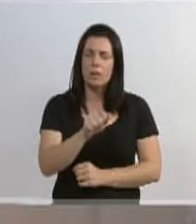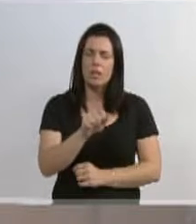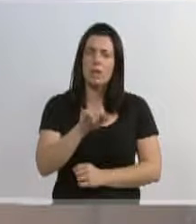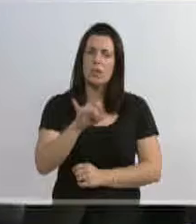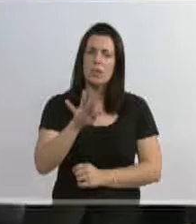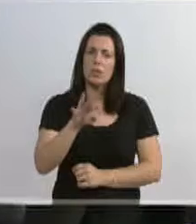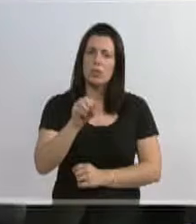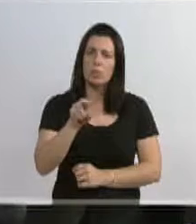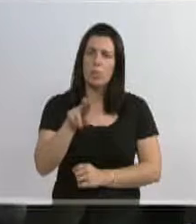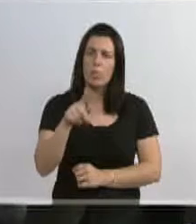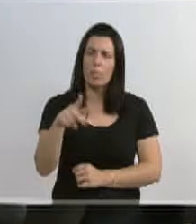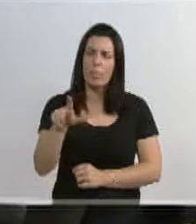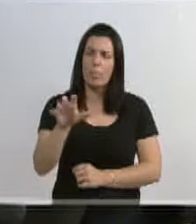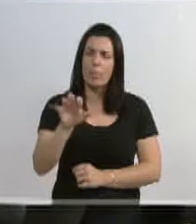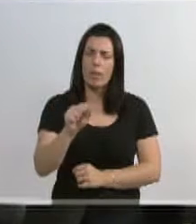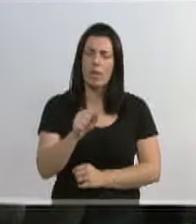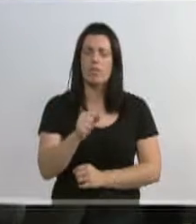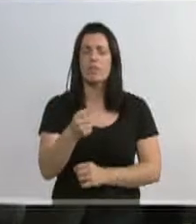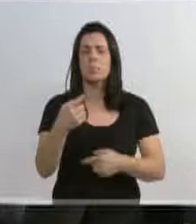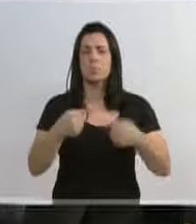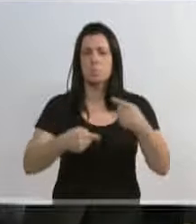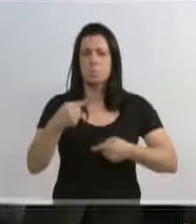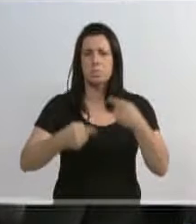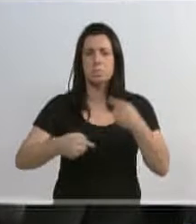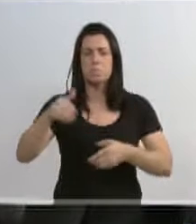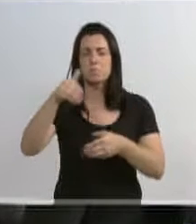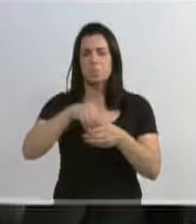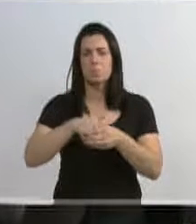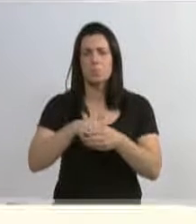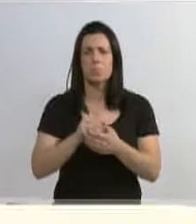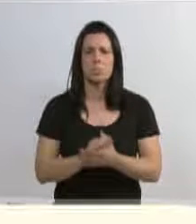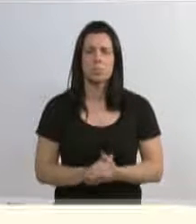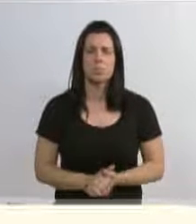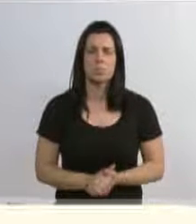discussão? Em votação.